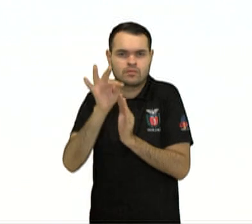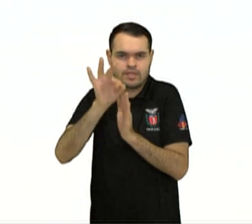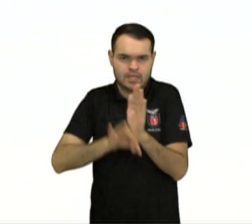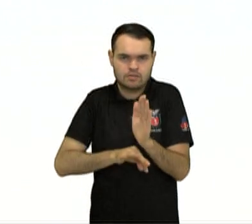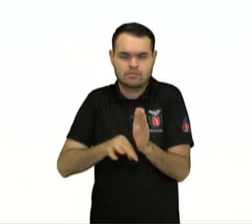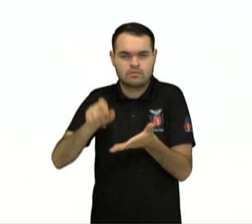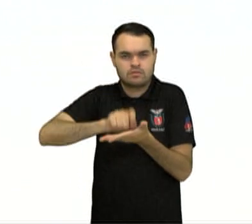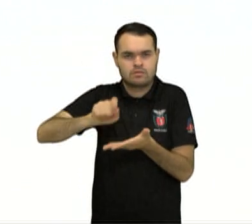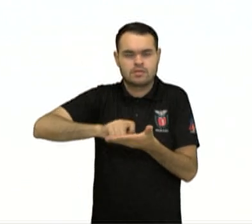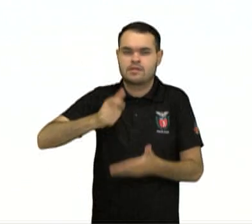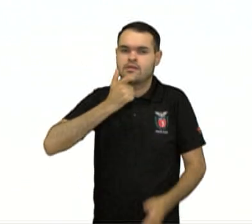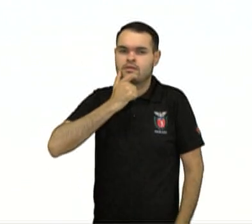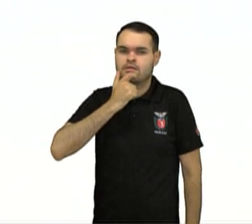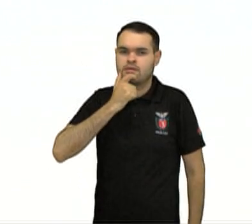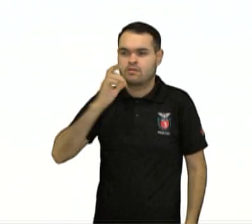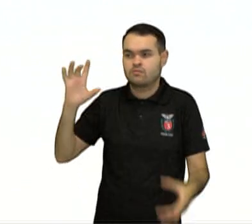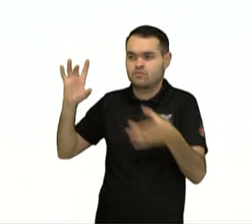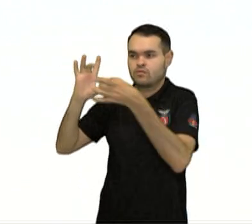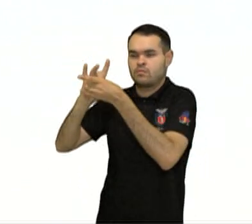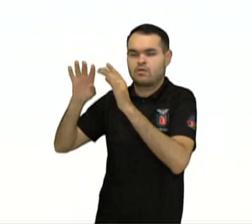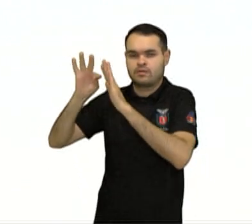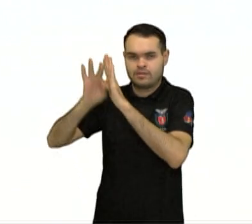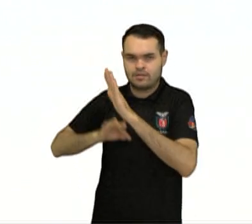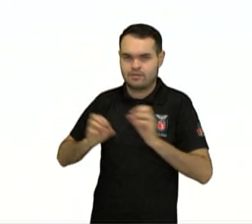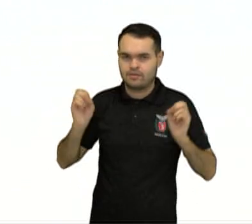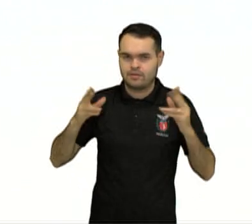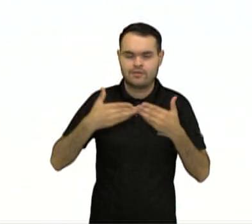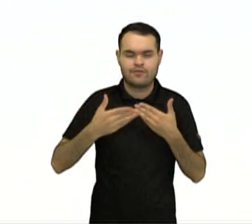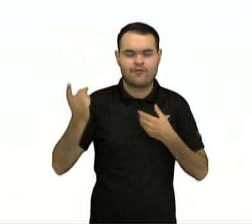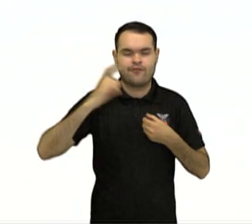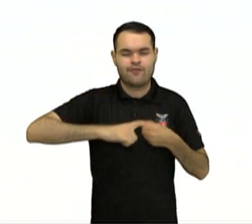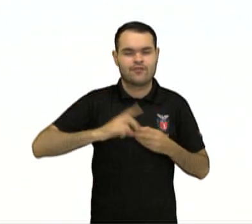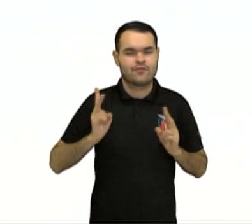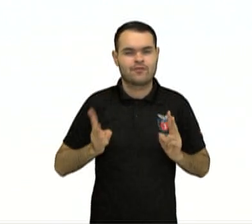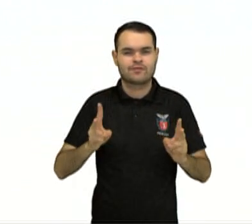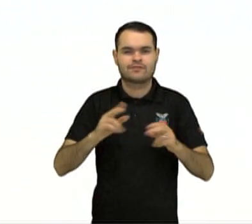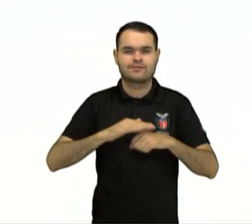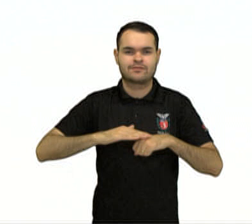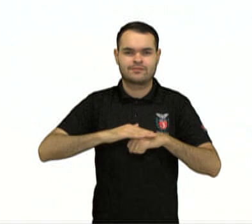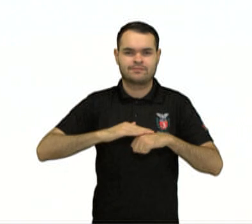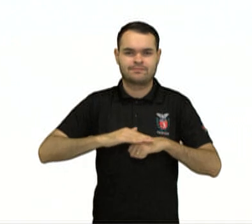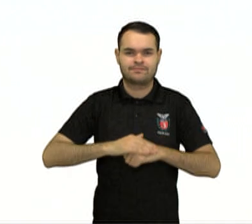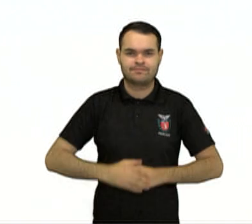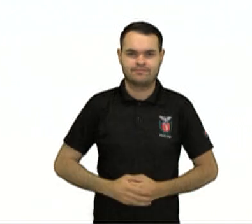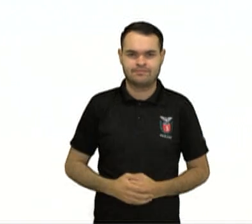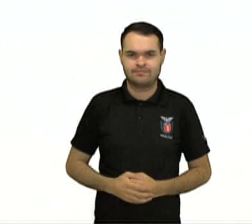do que se trata esse nosso texto, tá? Já volto para a gente continuar conversando.